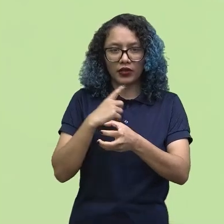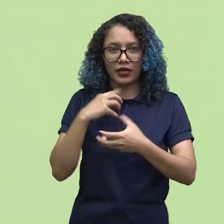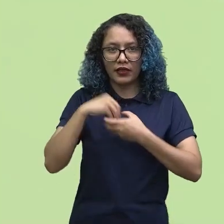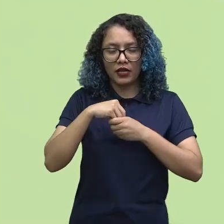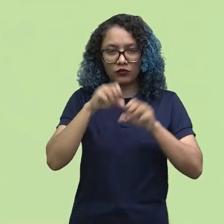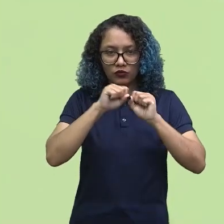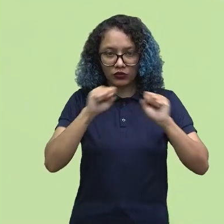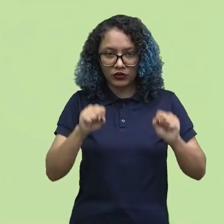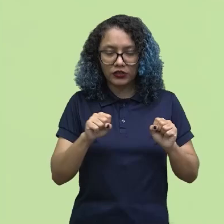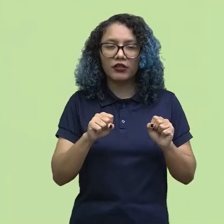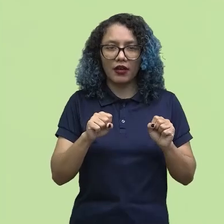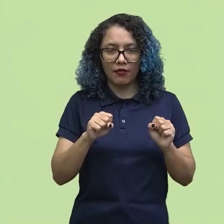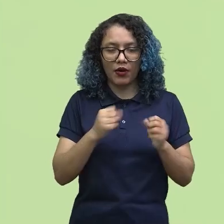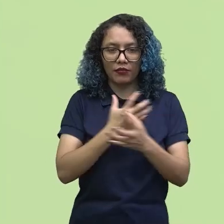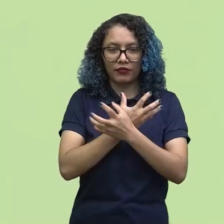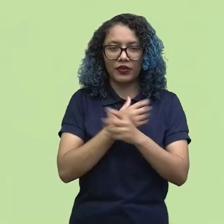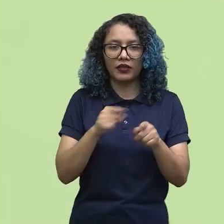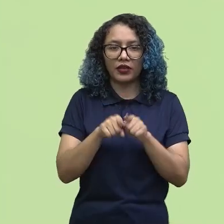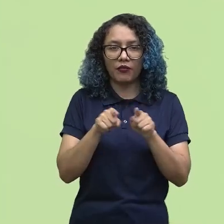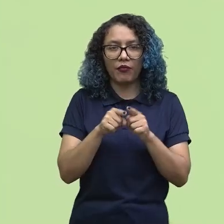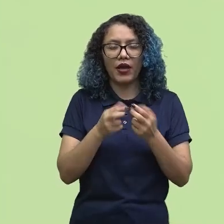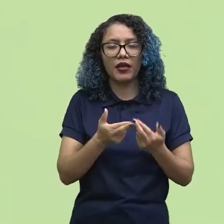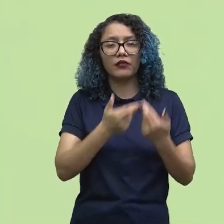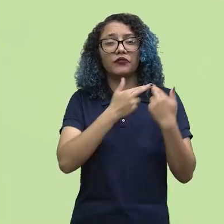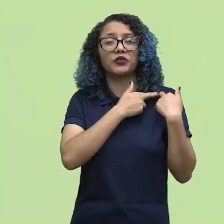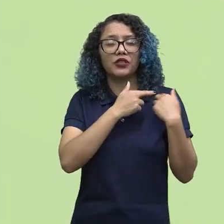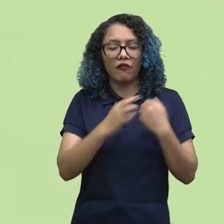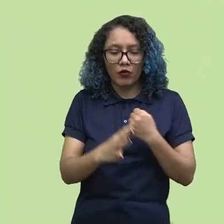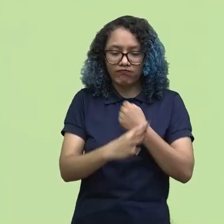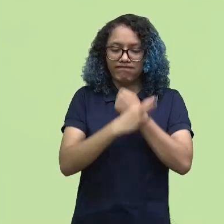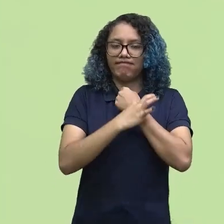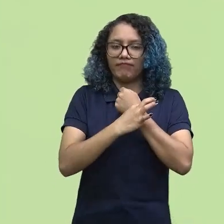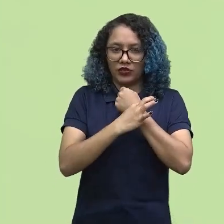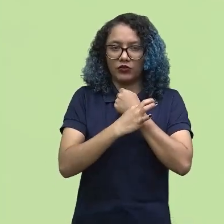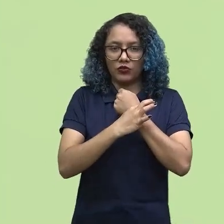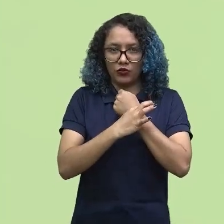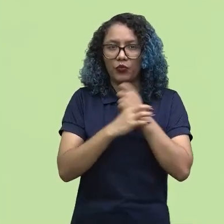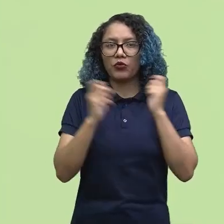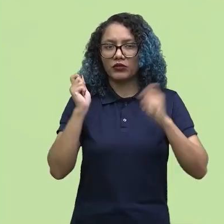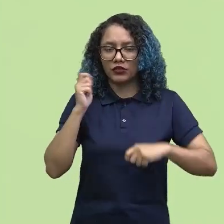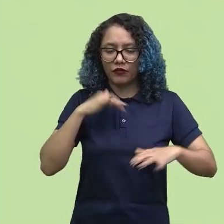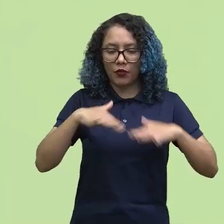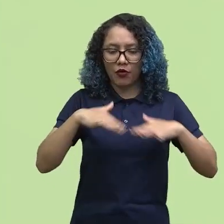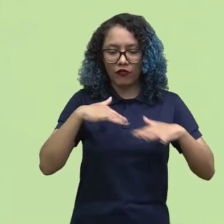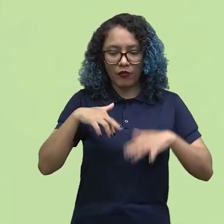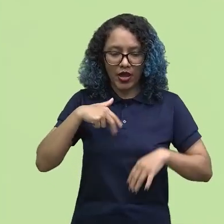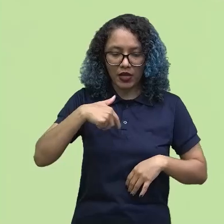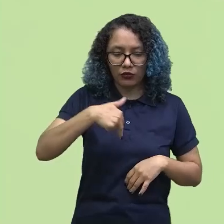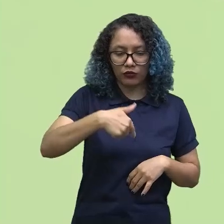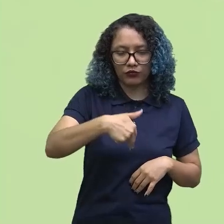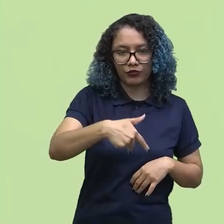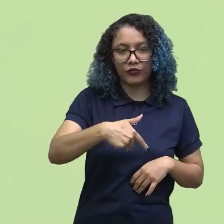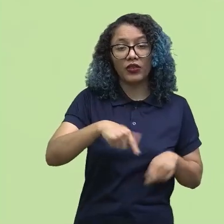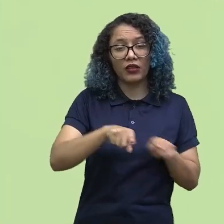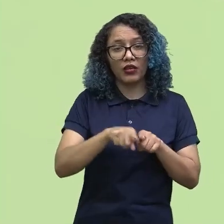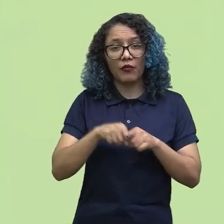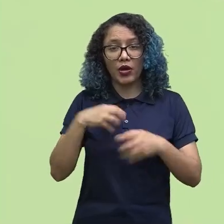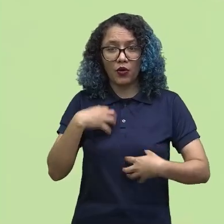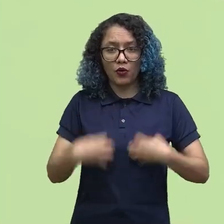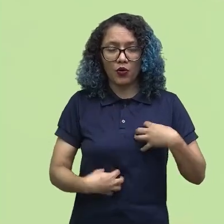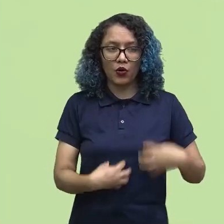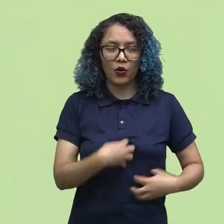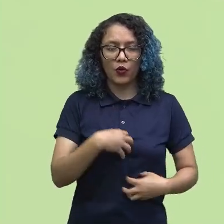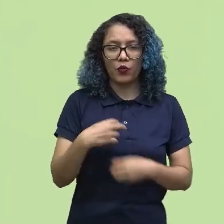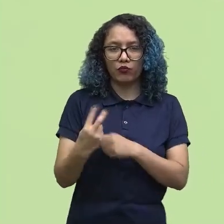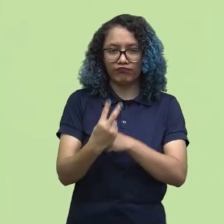esquelético e tem essa função de nos dar sustentação, né, permitir que a gente possa se locomover, por exemplo, além de proteger alguns órgãos